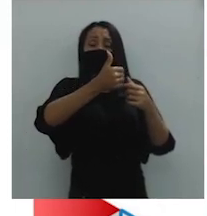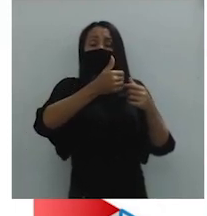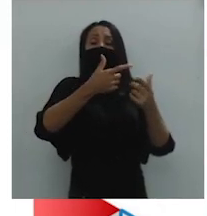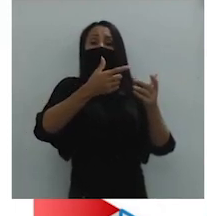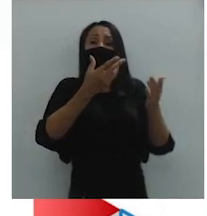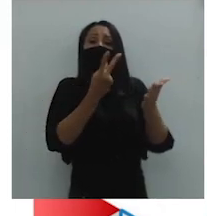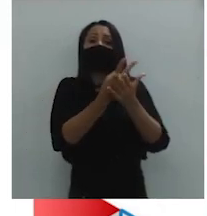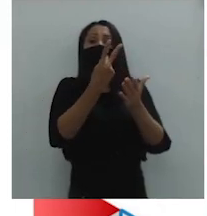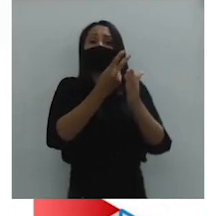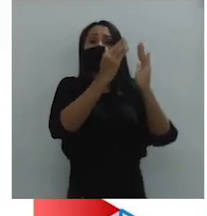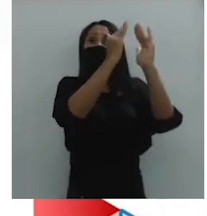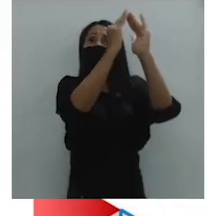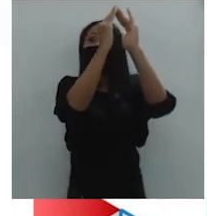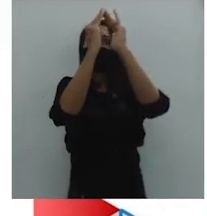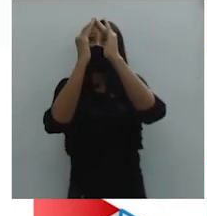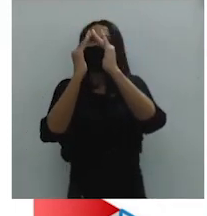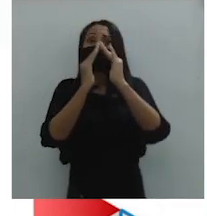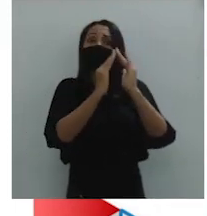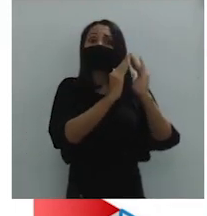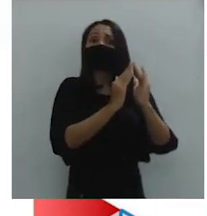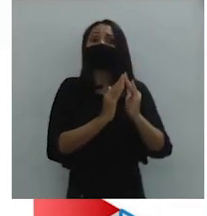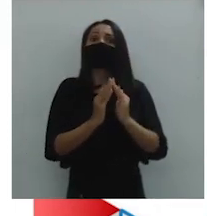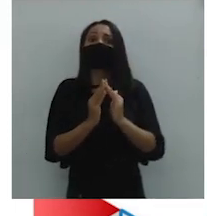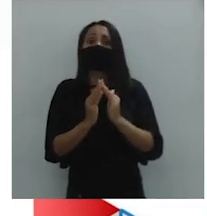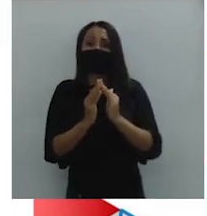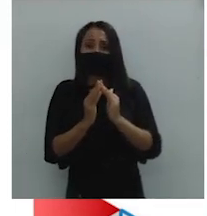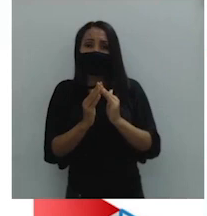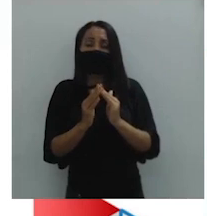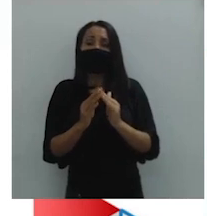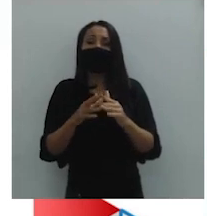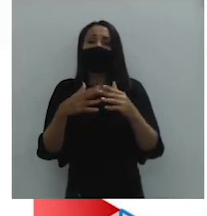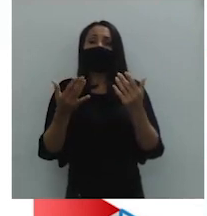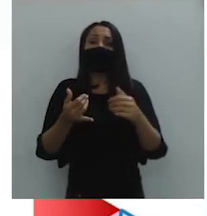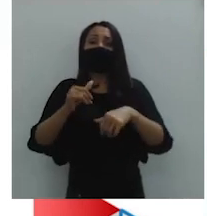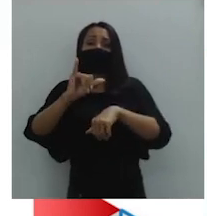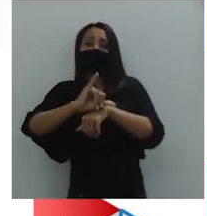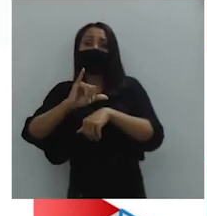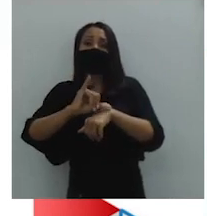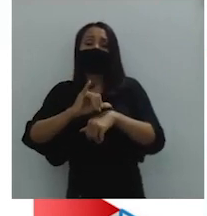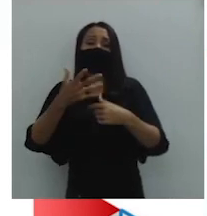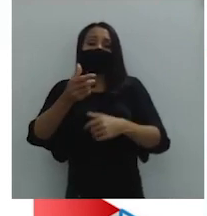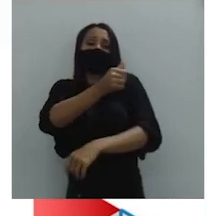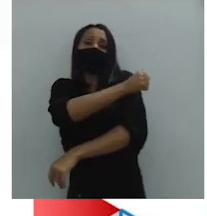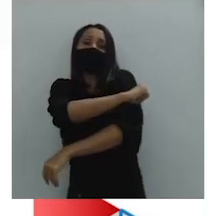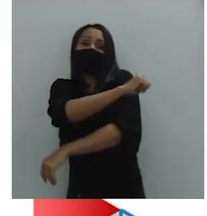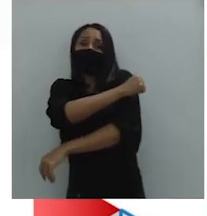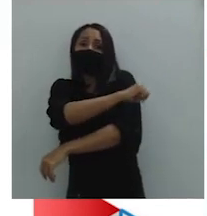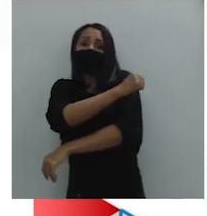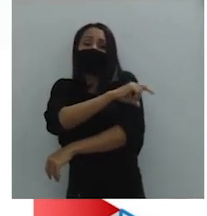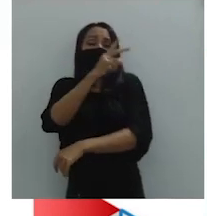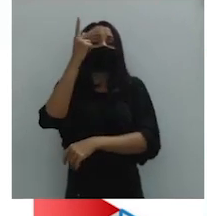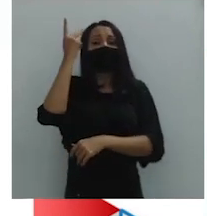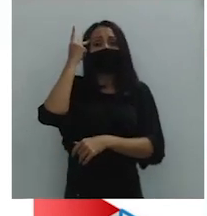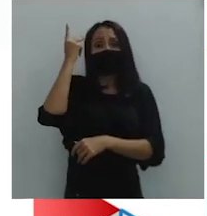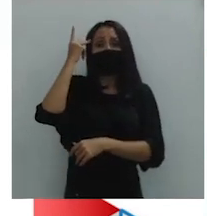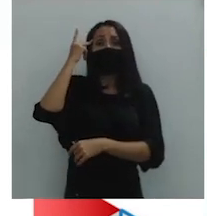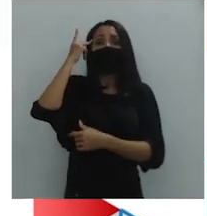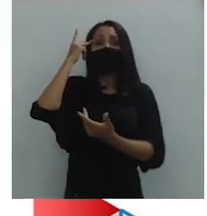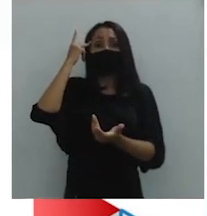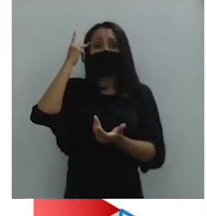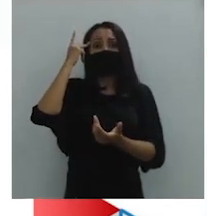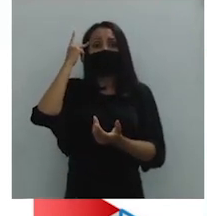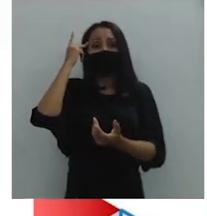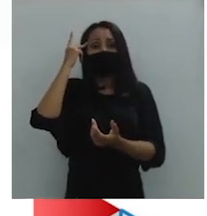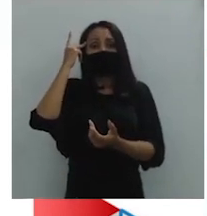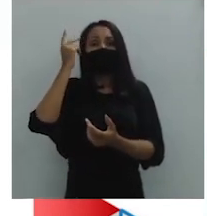Que são ocupações irregulares nas principais capitanias brasileiras, como Rio de Janeiro, São Paulo, né? Que